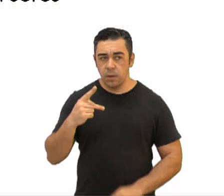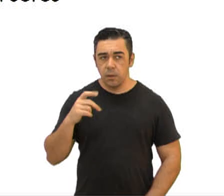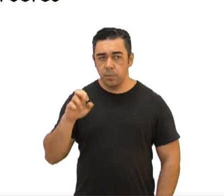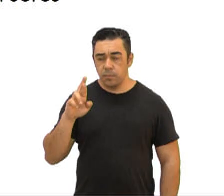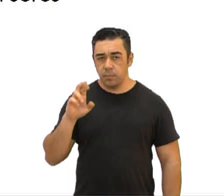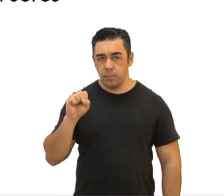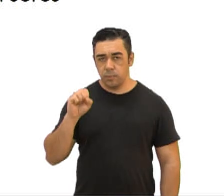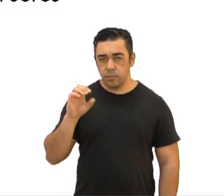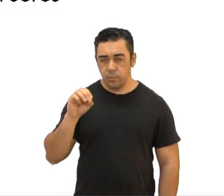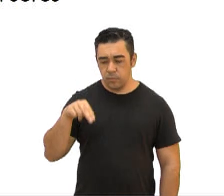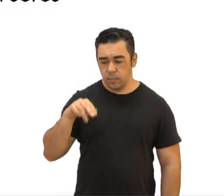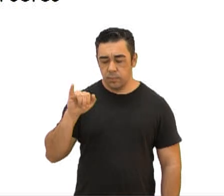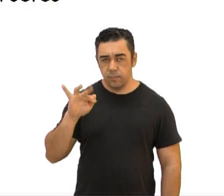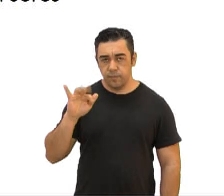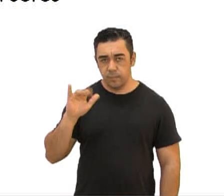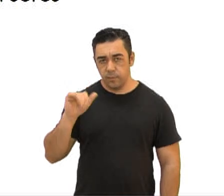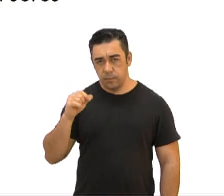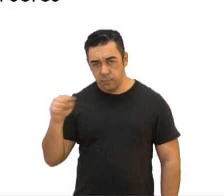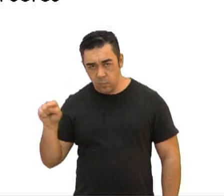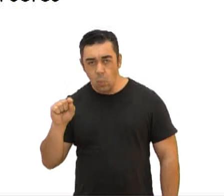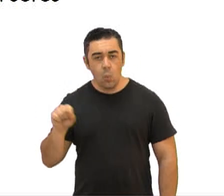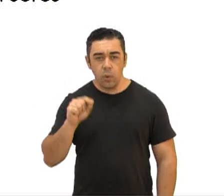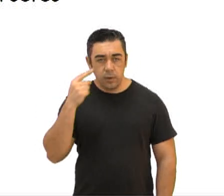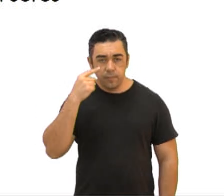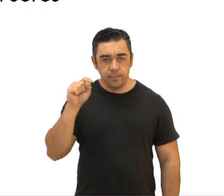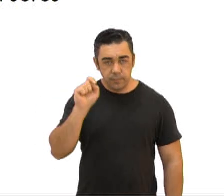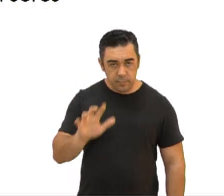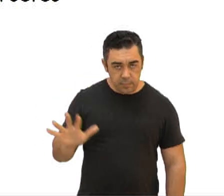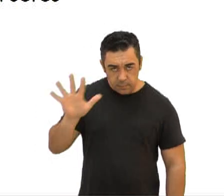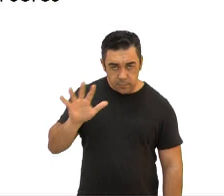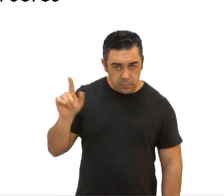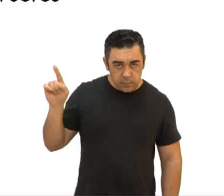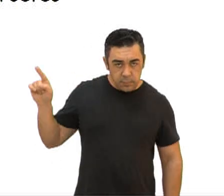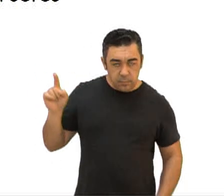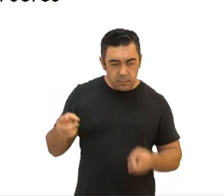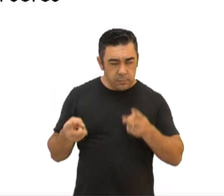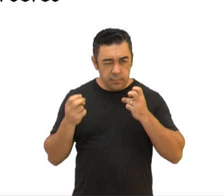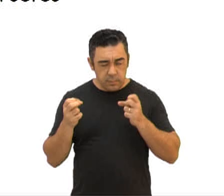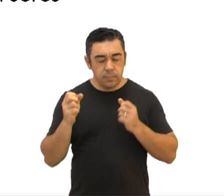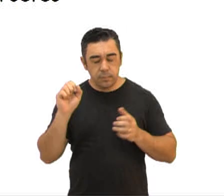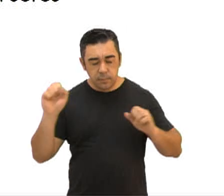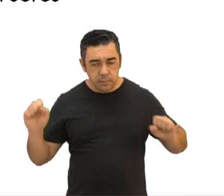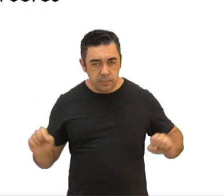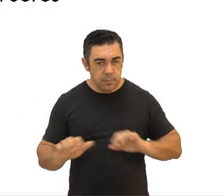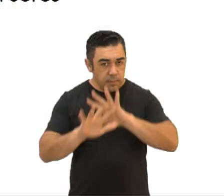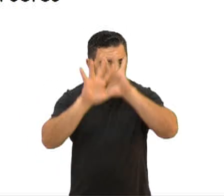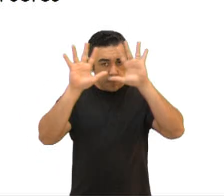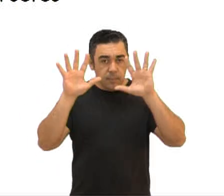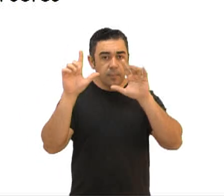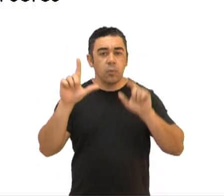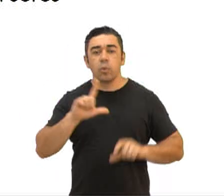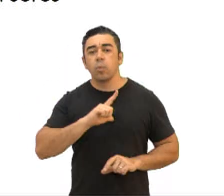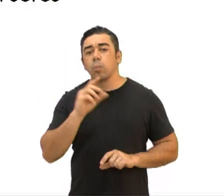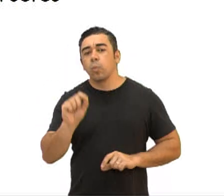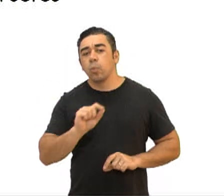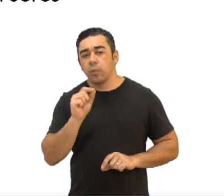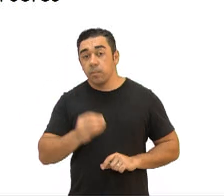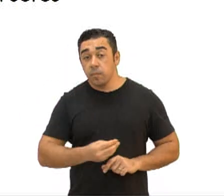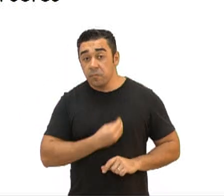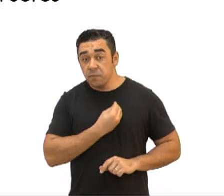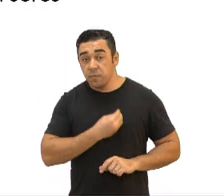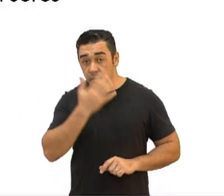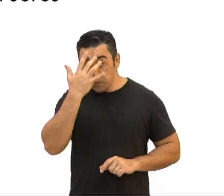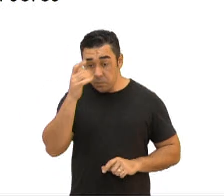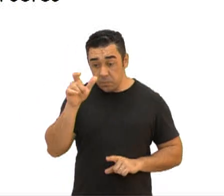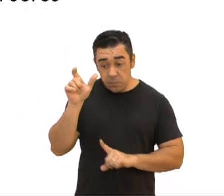personificação, né? Então, pelas imagens, né, observe que ali fica claro que a gente atribui vida a seres que não